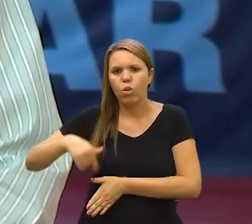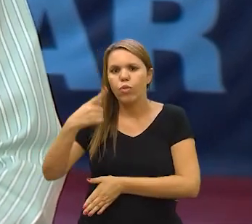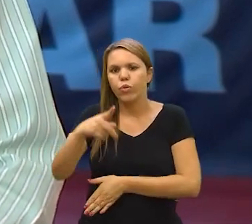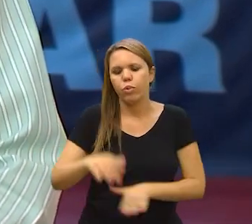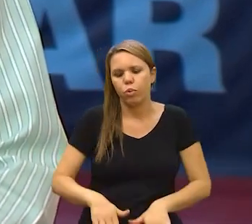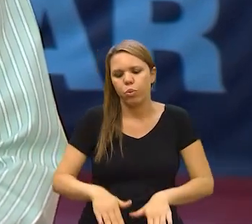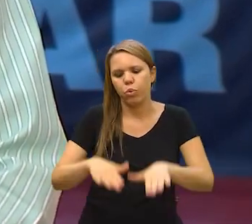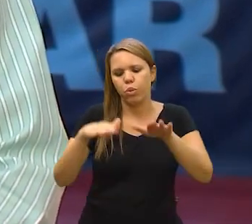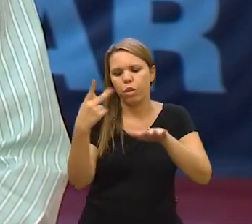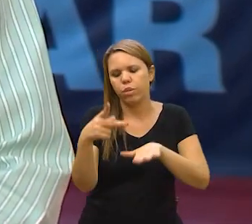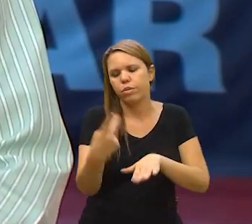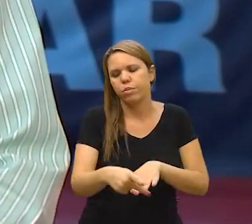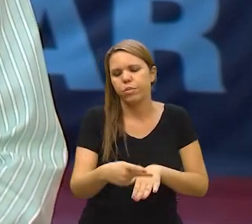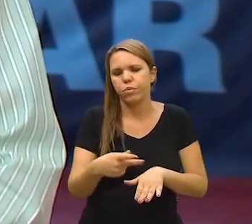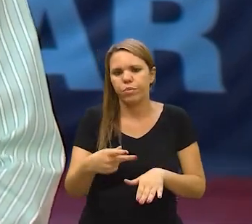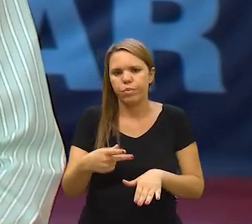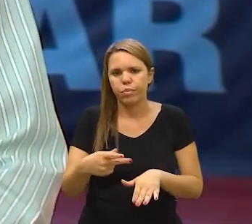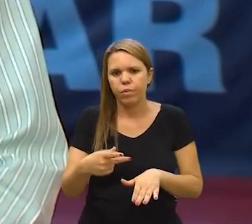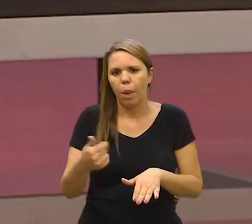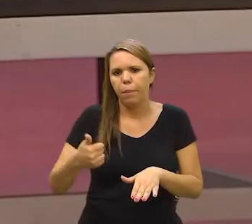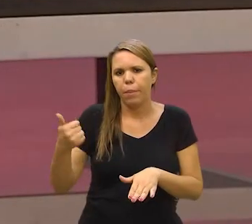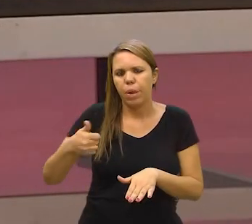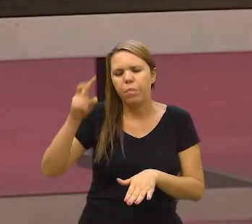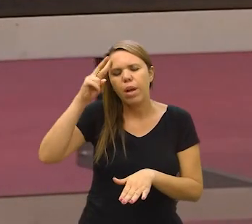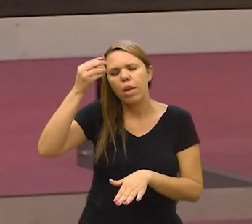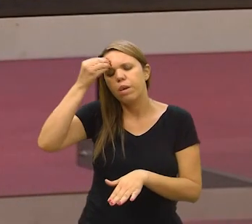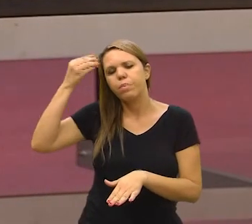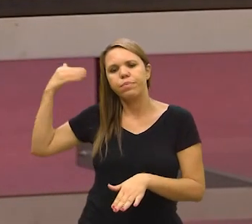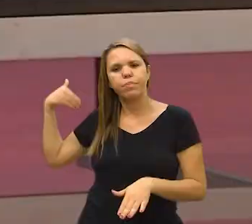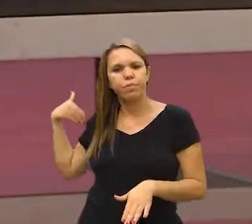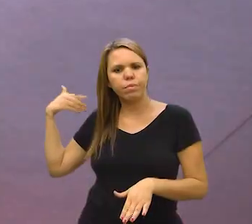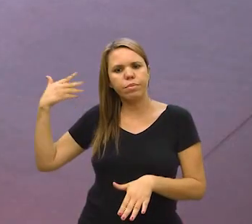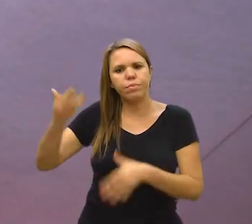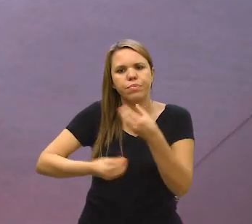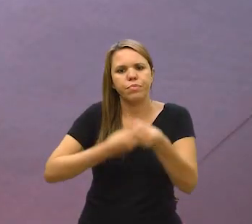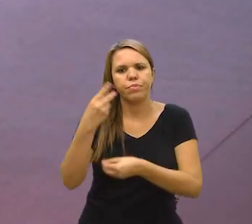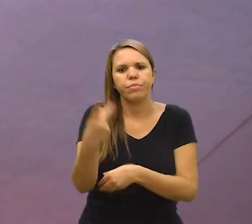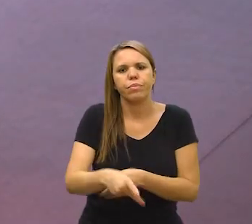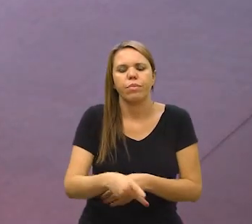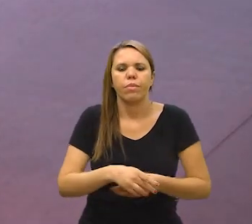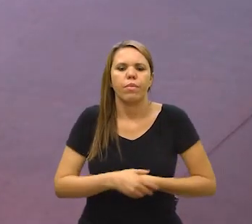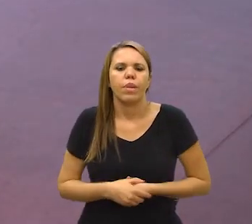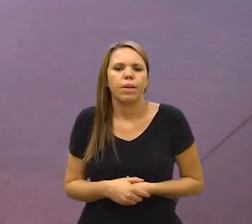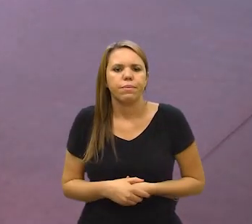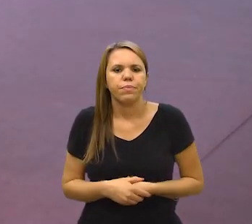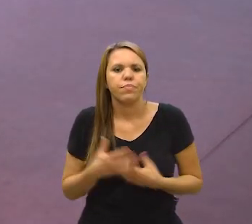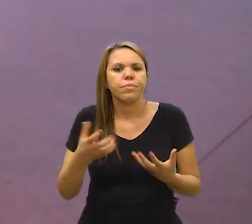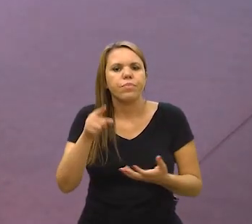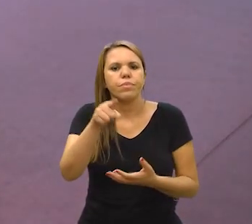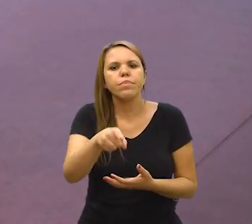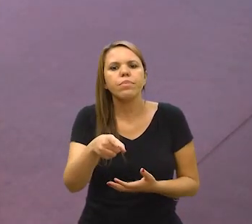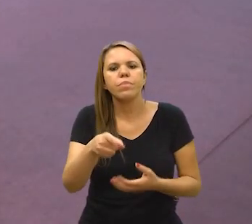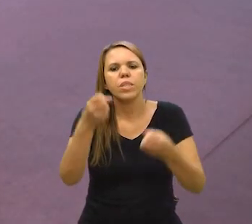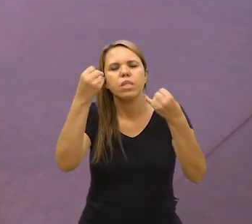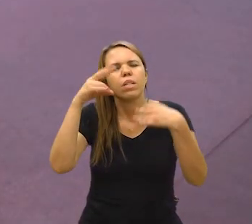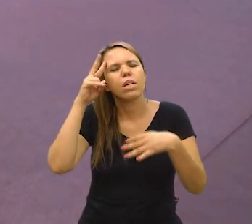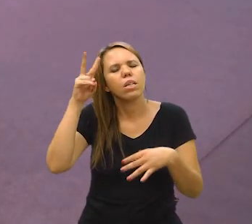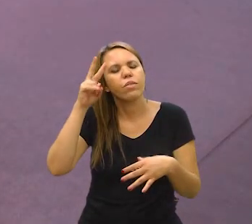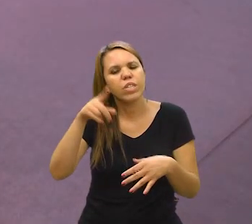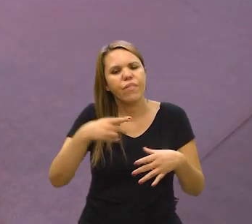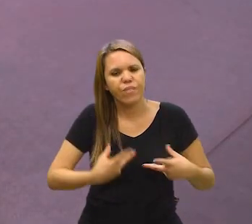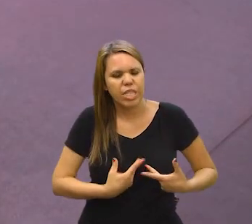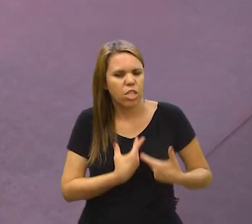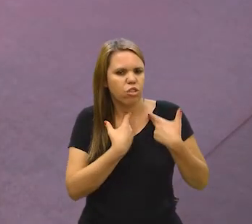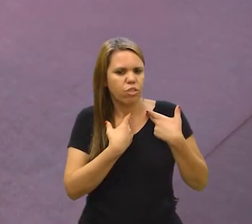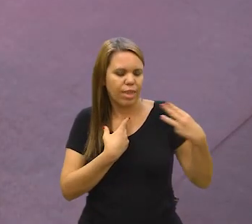infância, quais eram as suas primeiras lembranças e como foi para você? Eu quero que você retome, você fez cirurgia